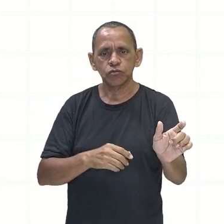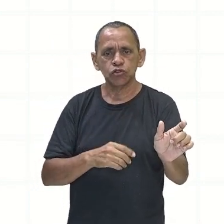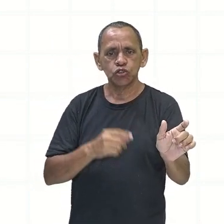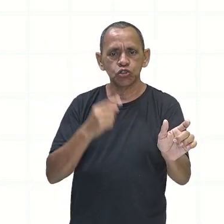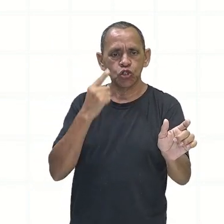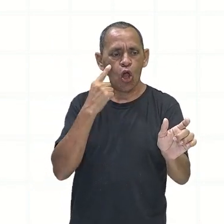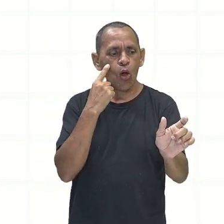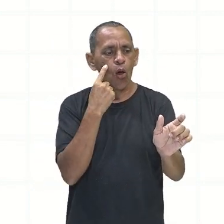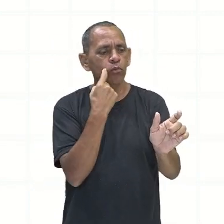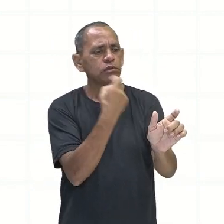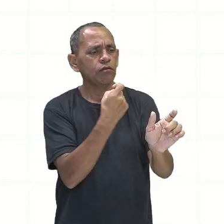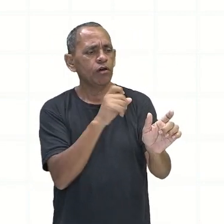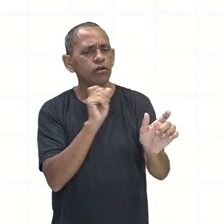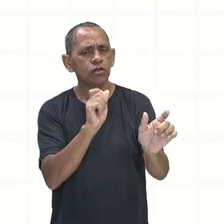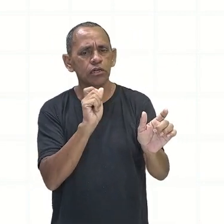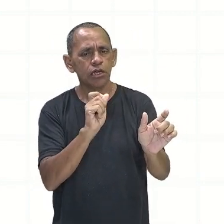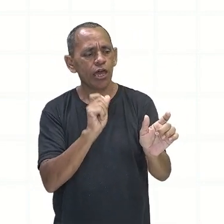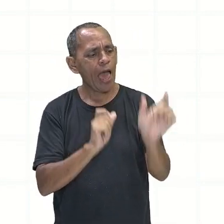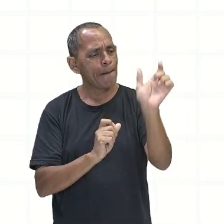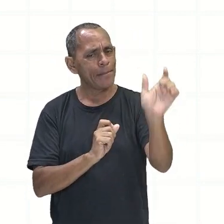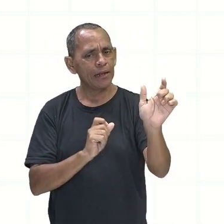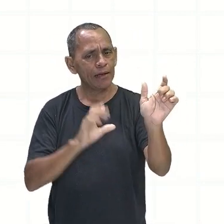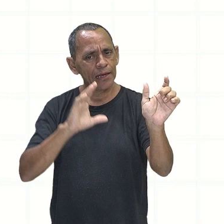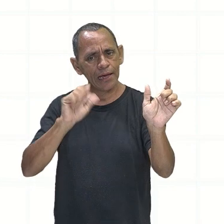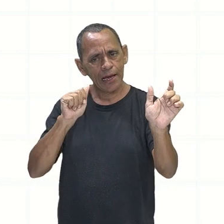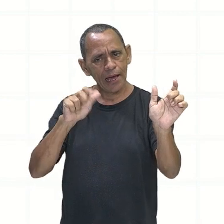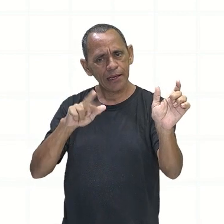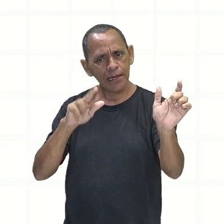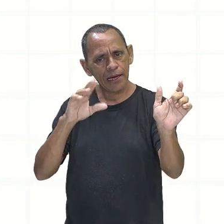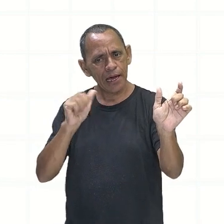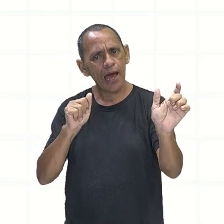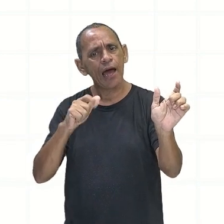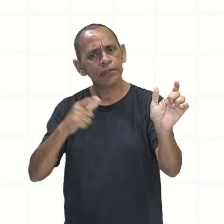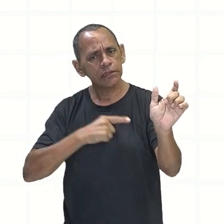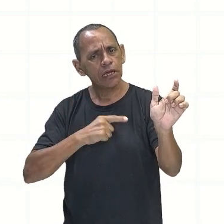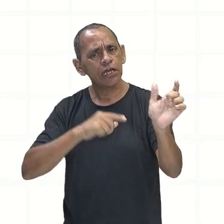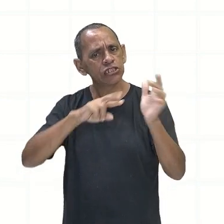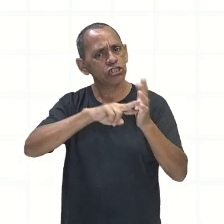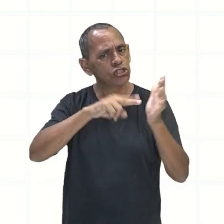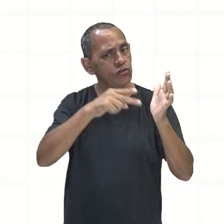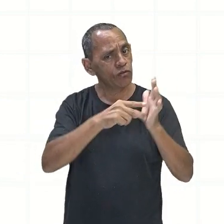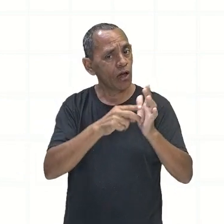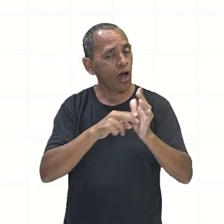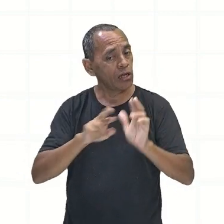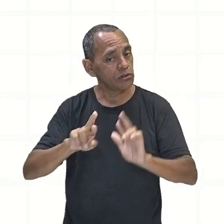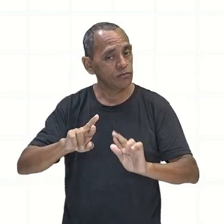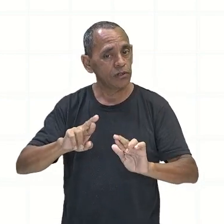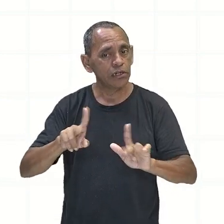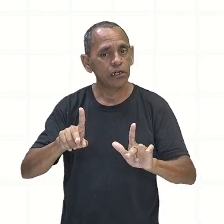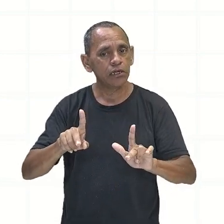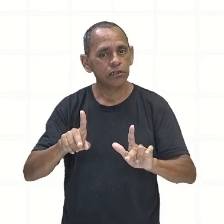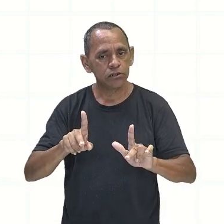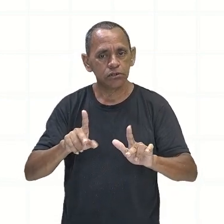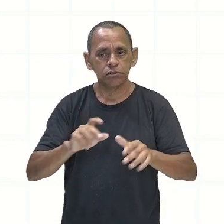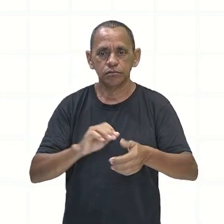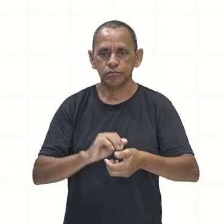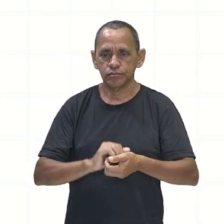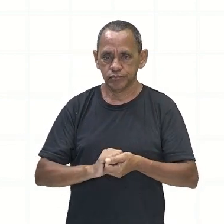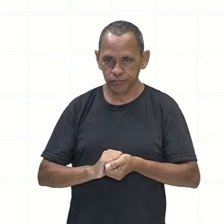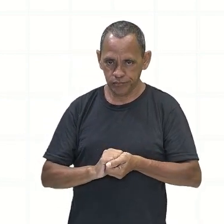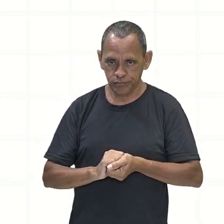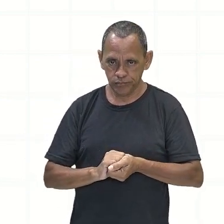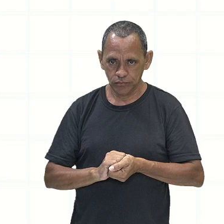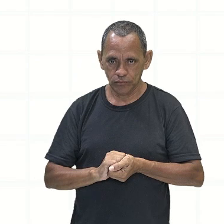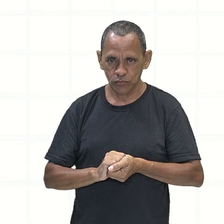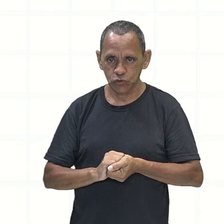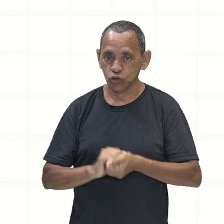Observaram que a palavra cara vai ter um outro sentido, um outro significado no